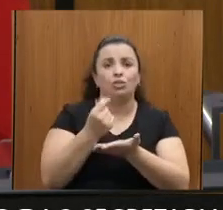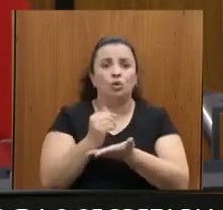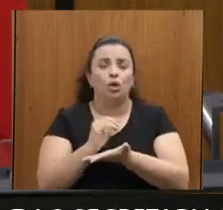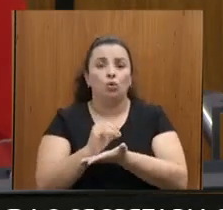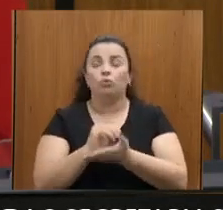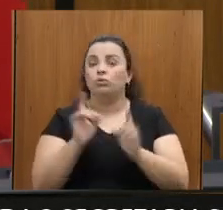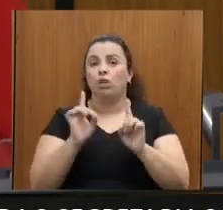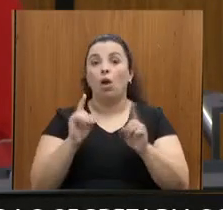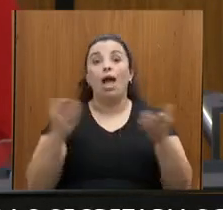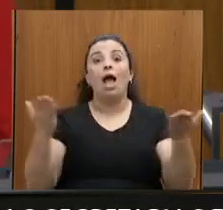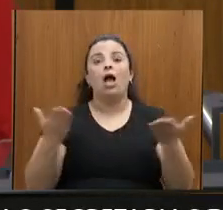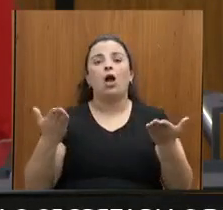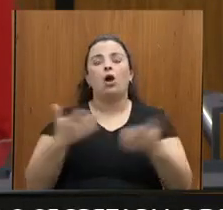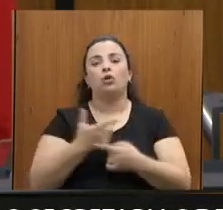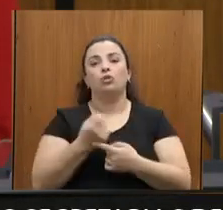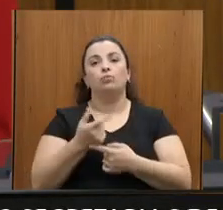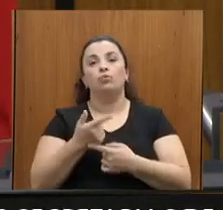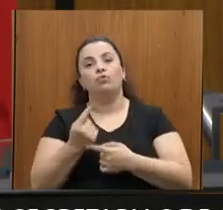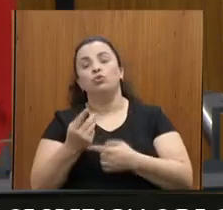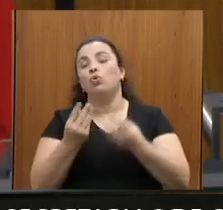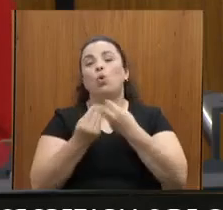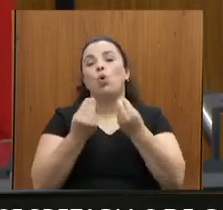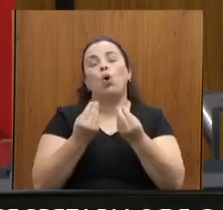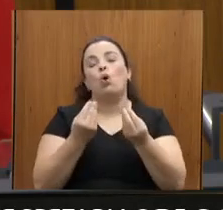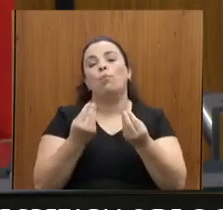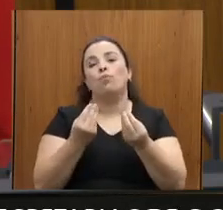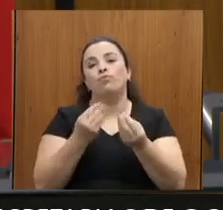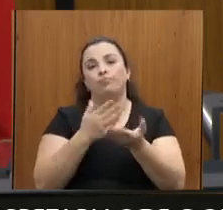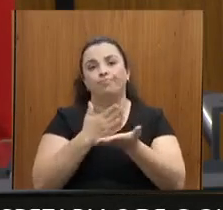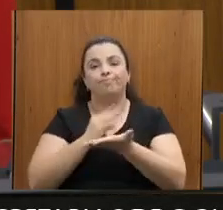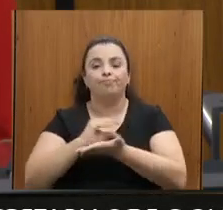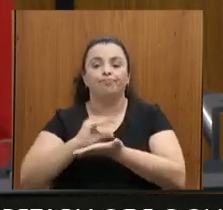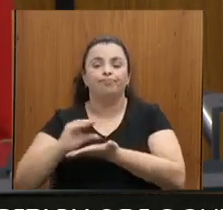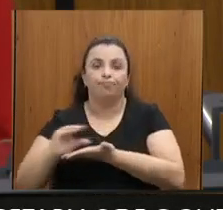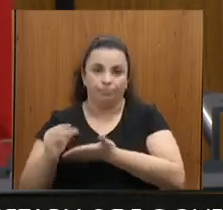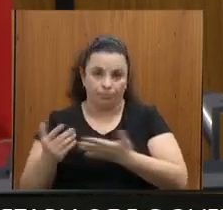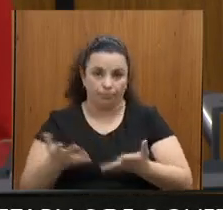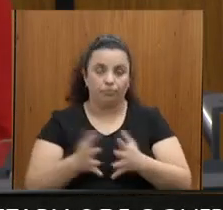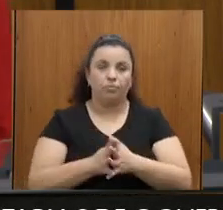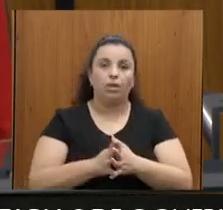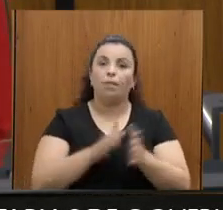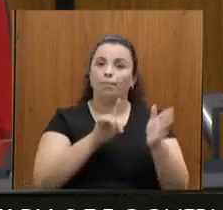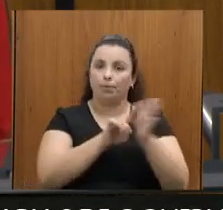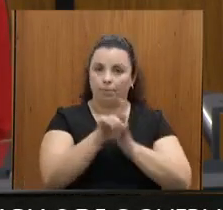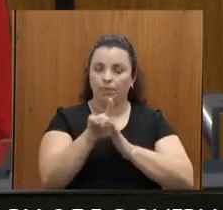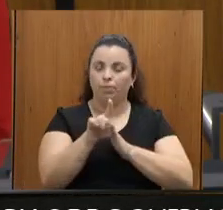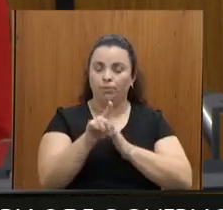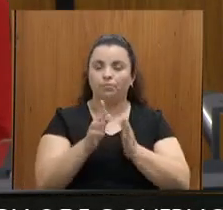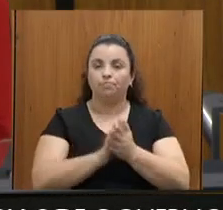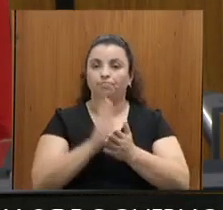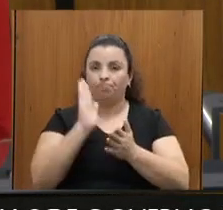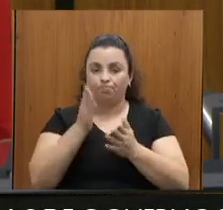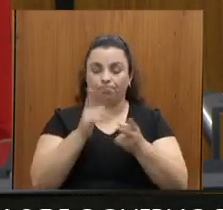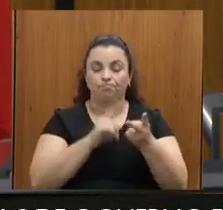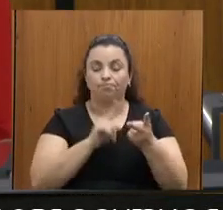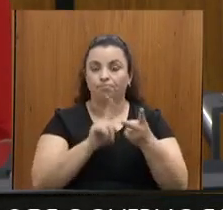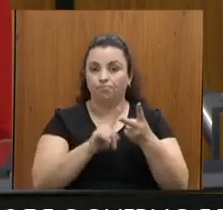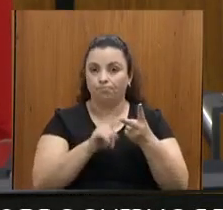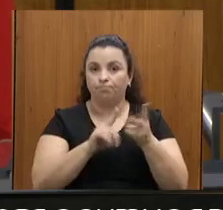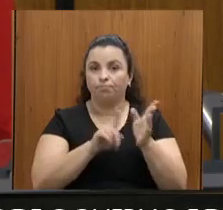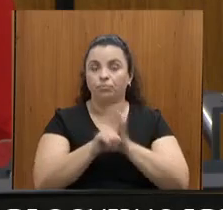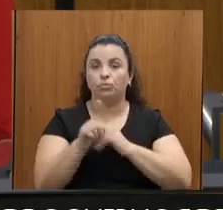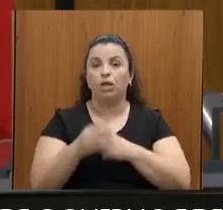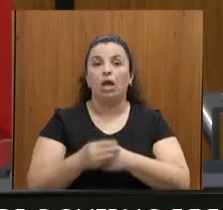é este ano. Então, esta é a minha primeira pergunta. Segunda pergunta. Memorando